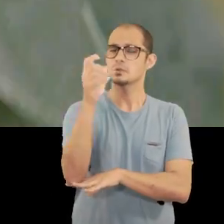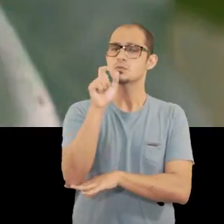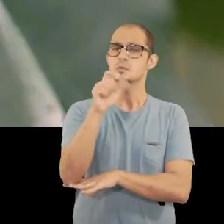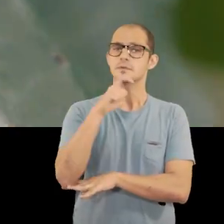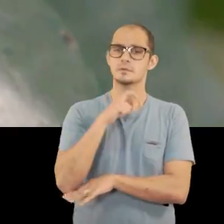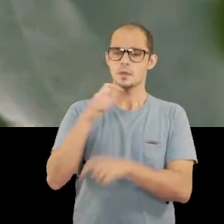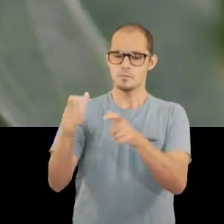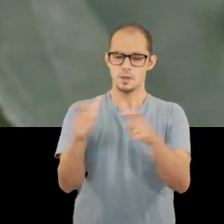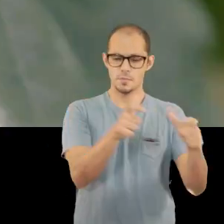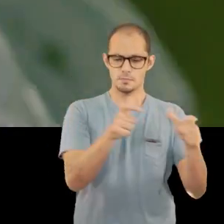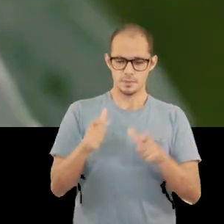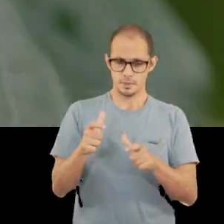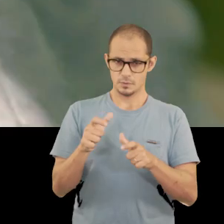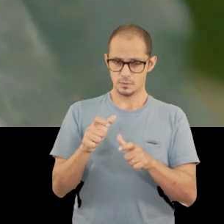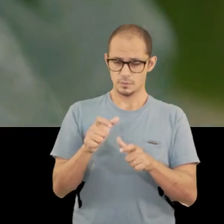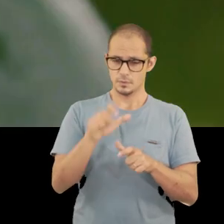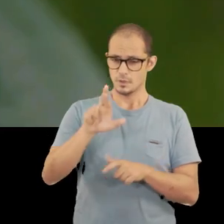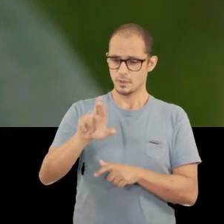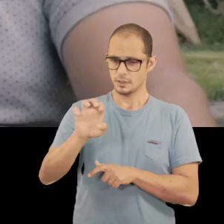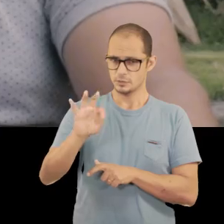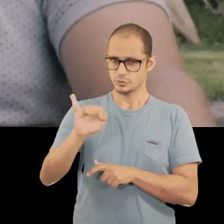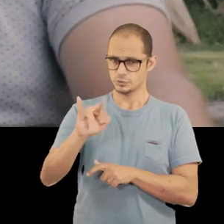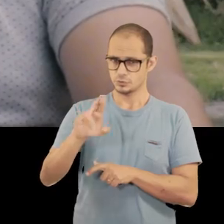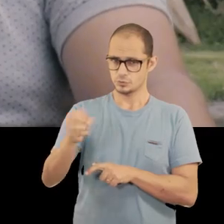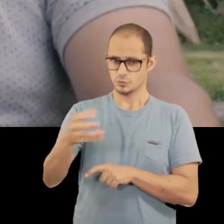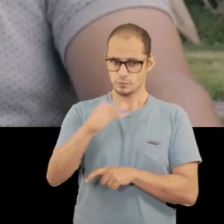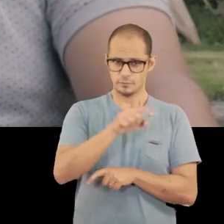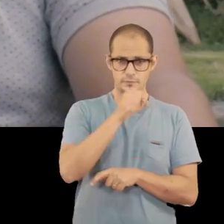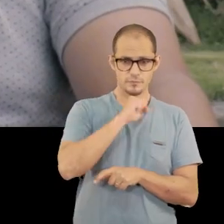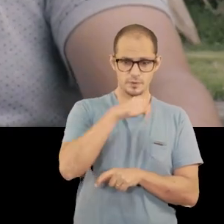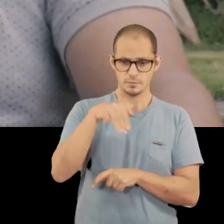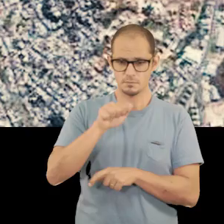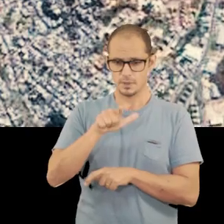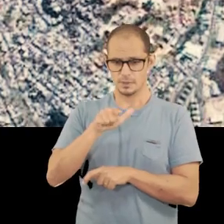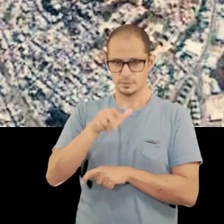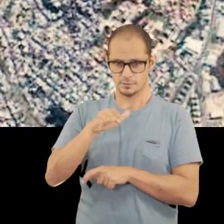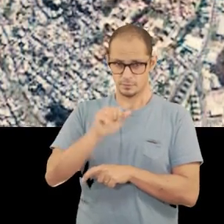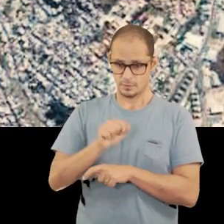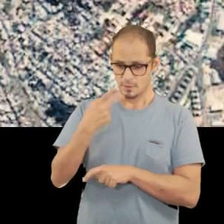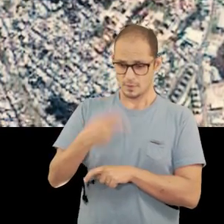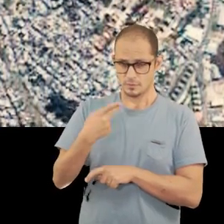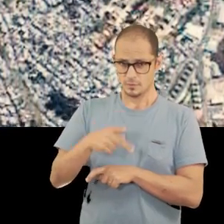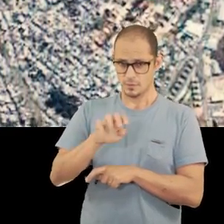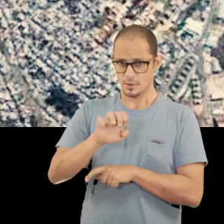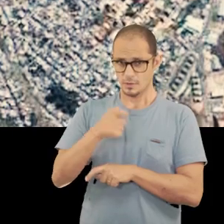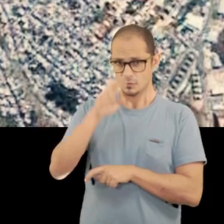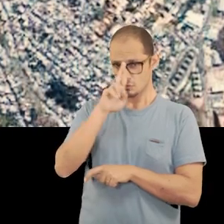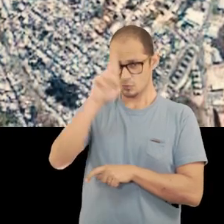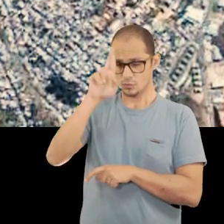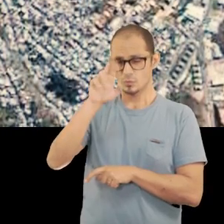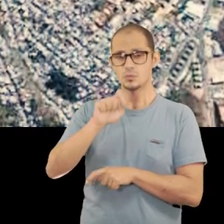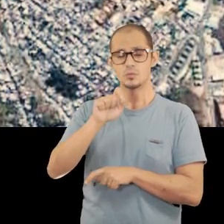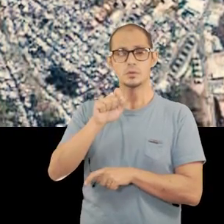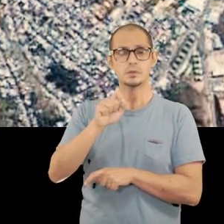A Mata do Crambeque, na verdade, ela é composta por três sítios: sítio Retiro Novo, Retiro Velho e sítio Malícia. O antigo proprietário dessa área,